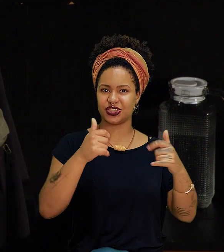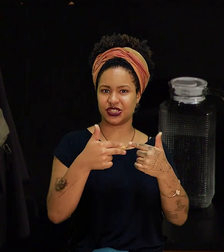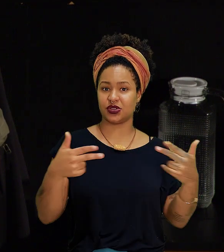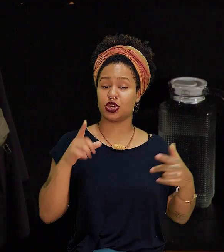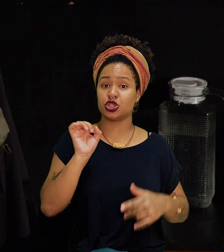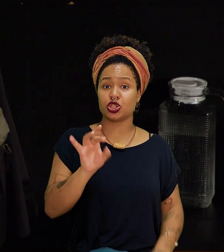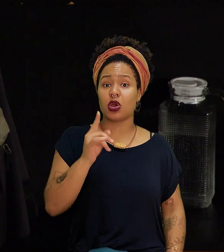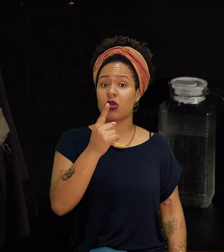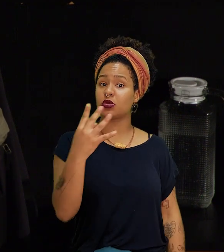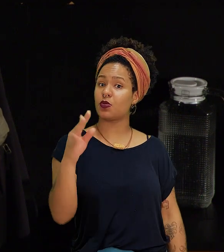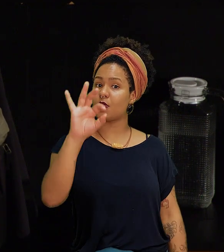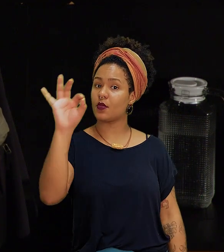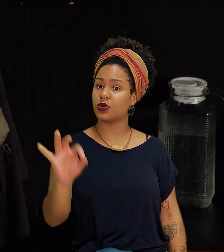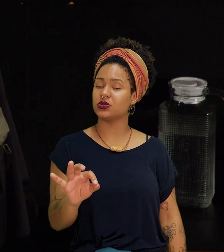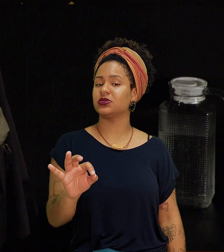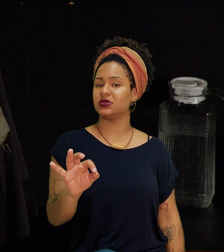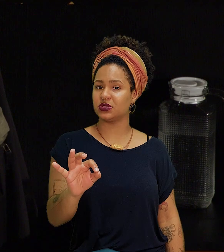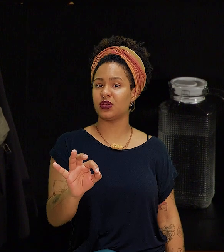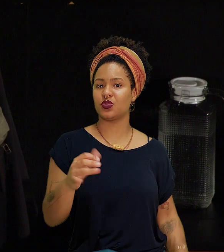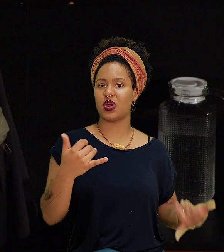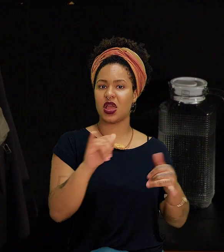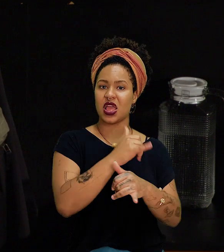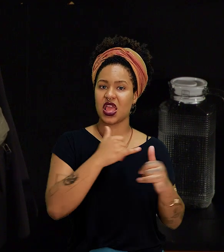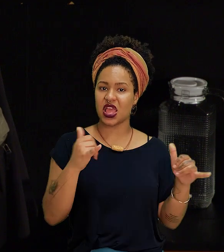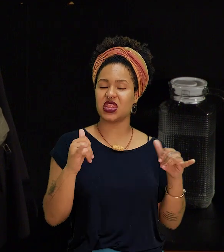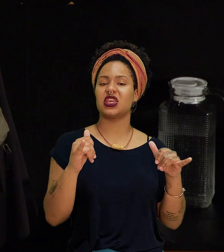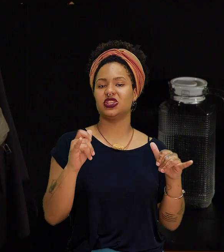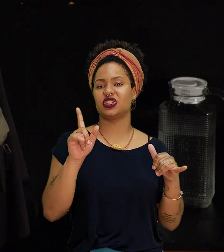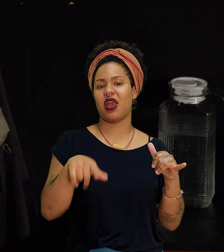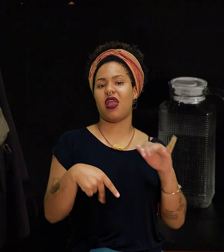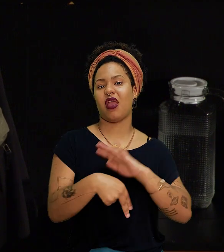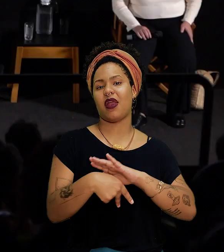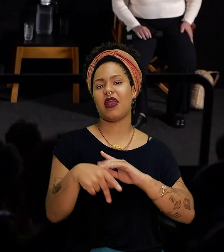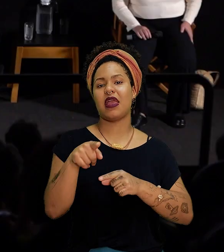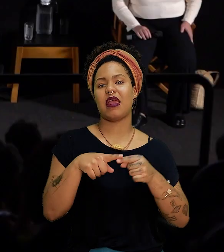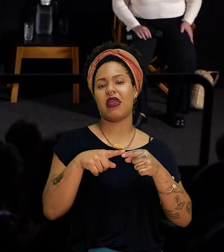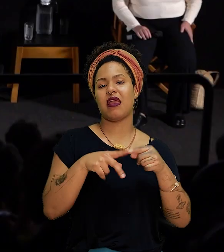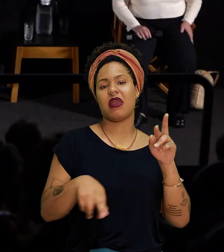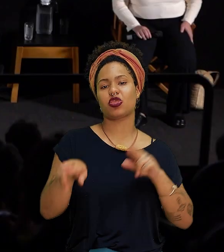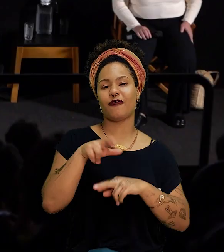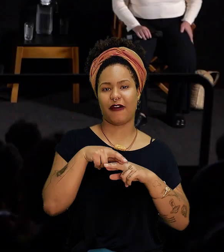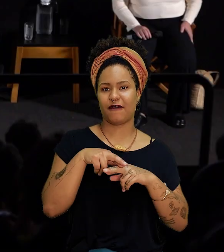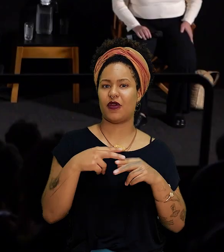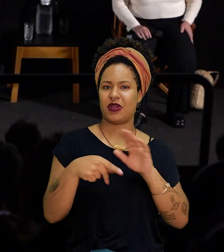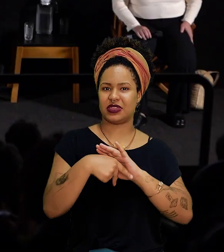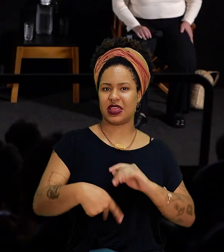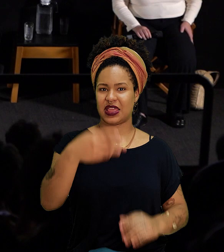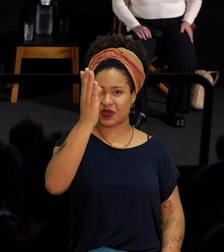energética, apenas 14% é energia renovável, enquanto que no